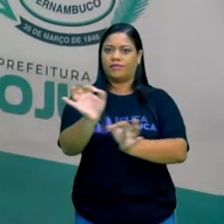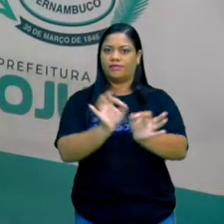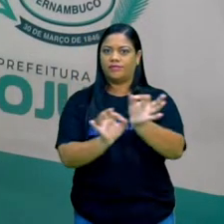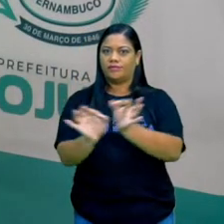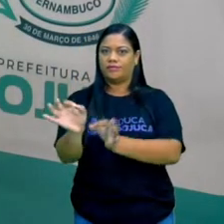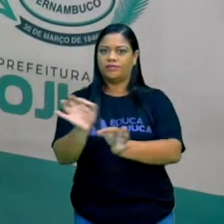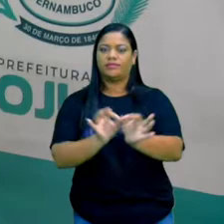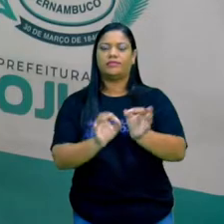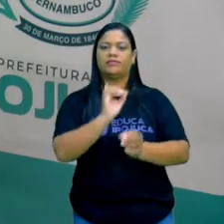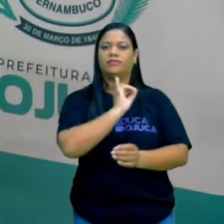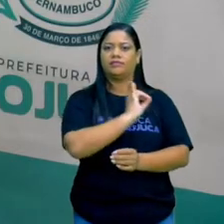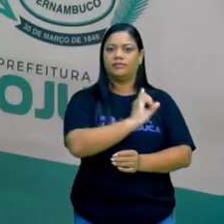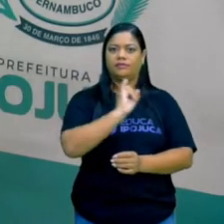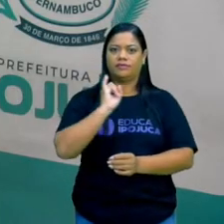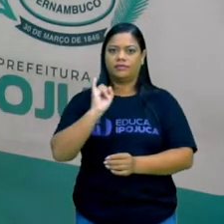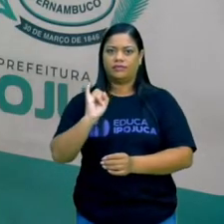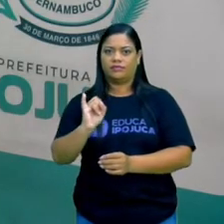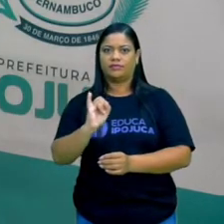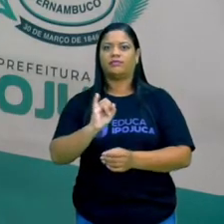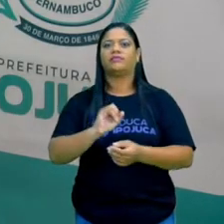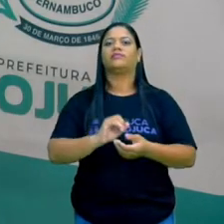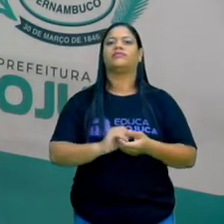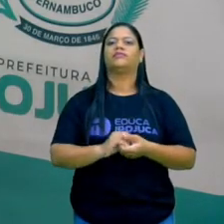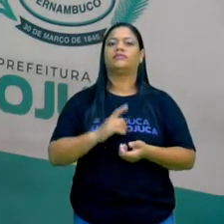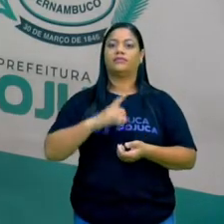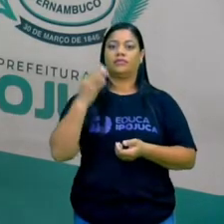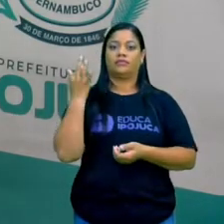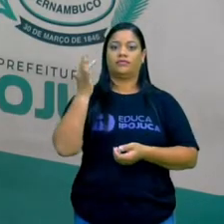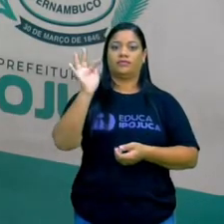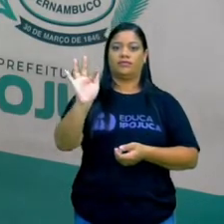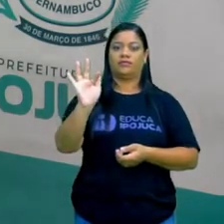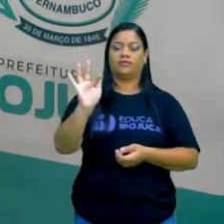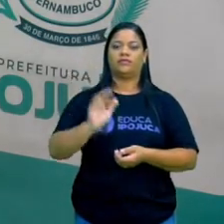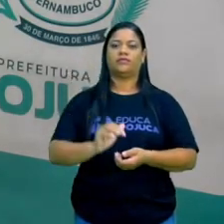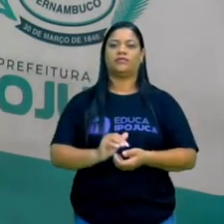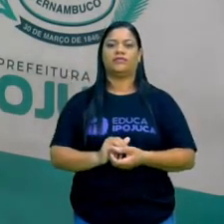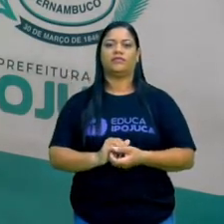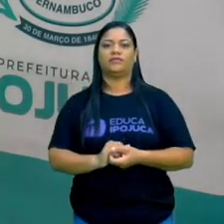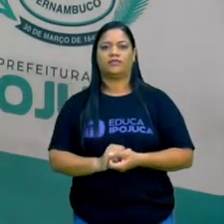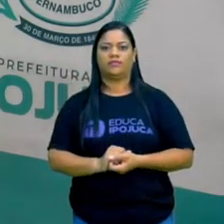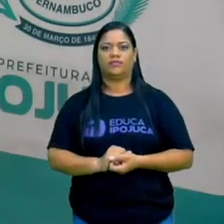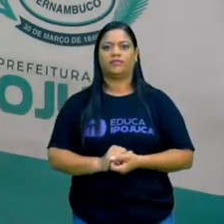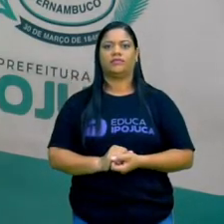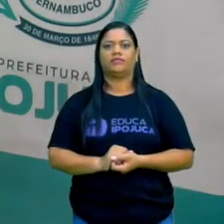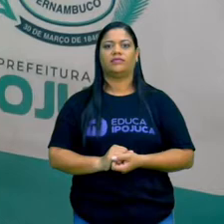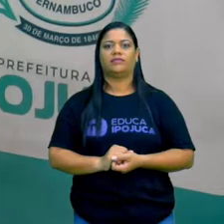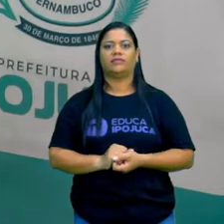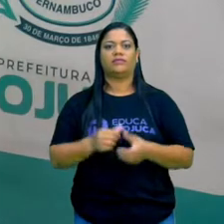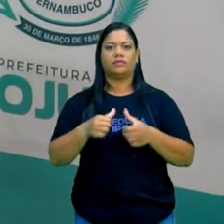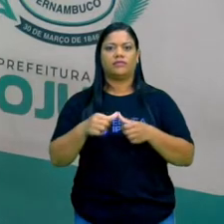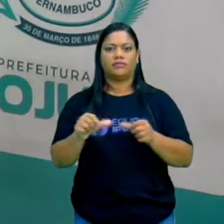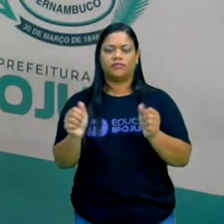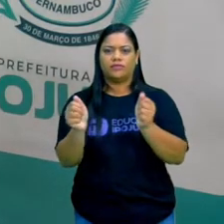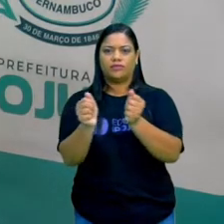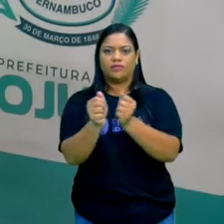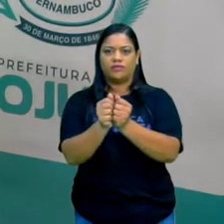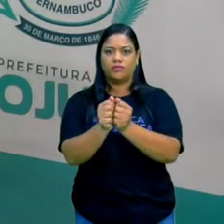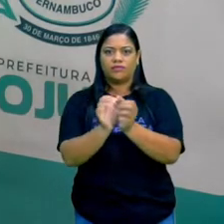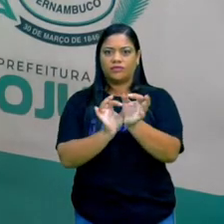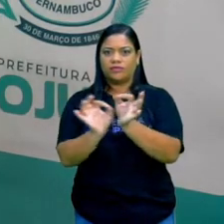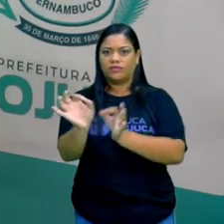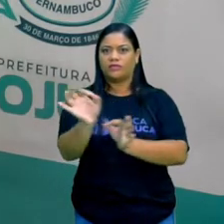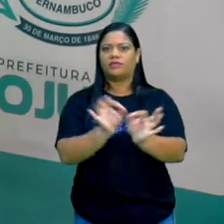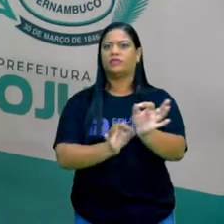aquela instituição, existe as federações, as confederações também que estão lá junto,